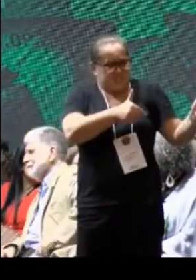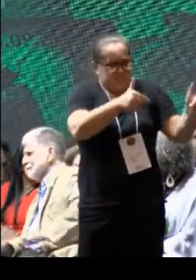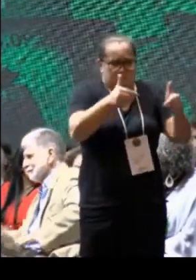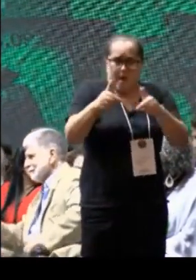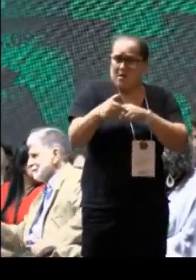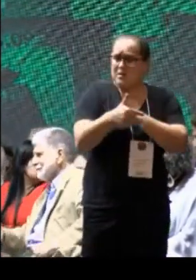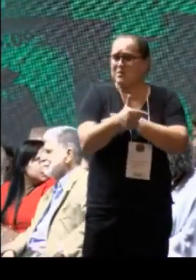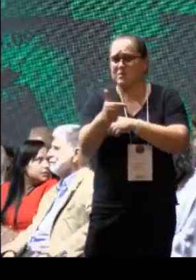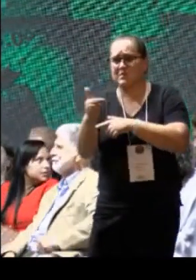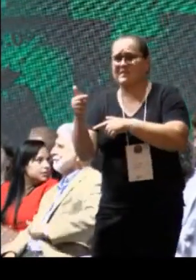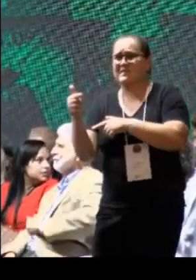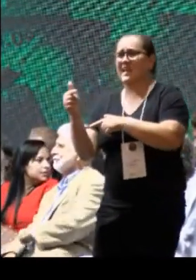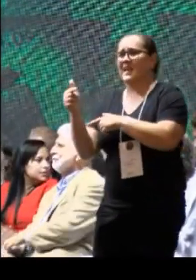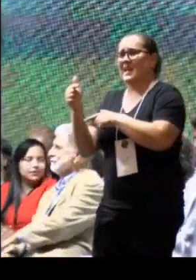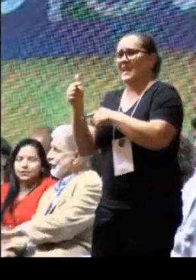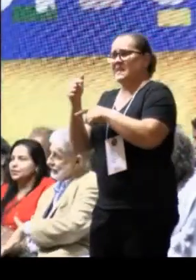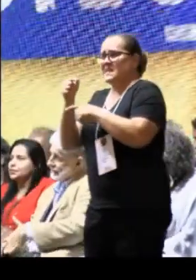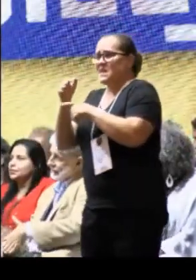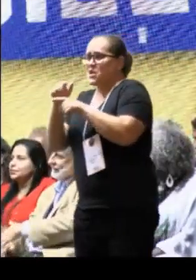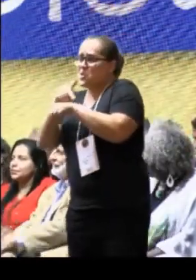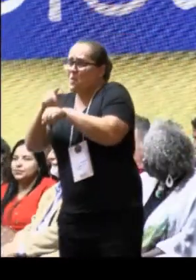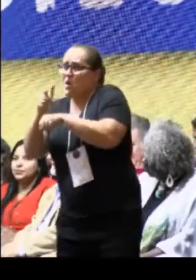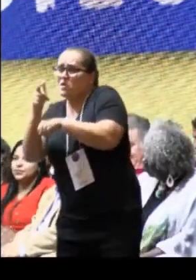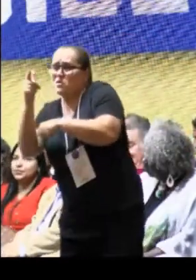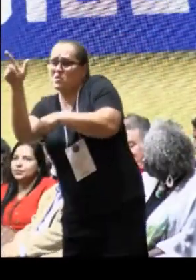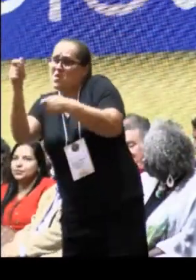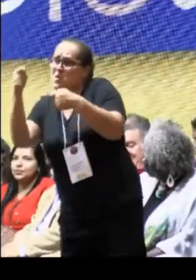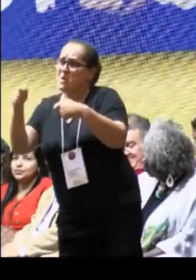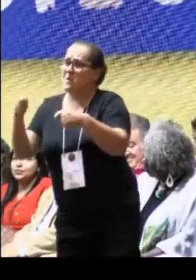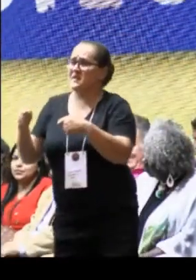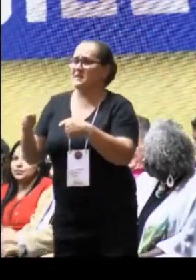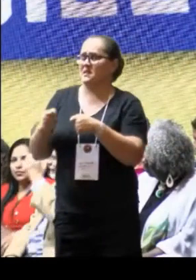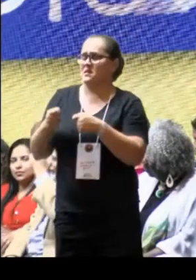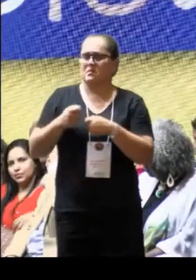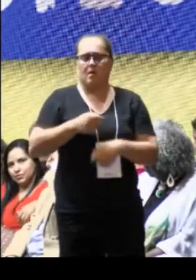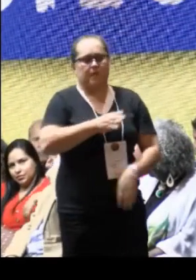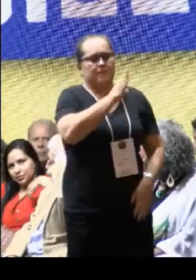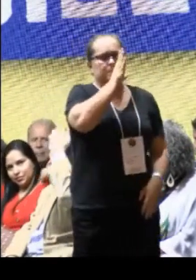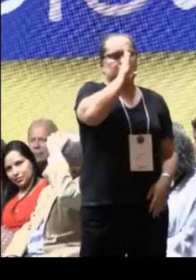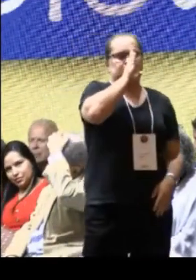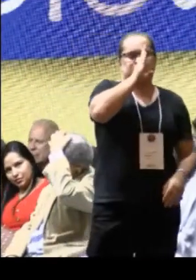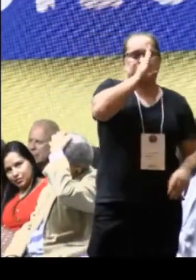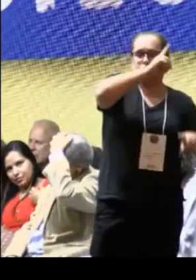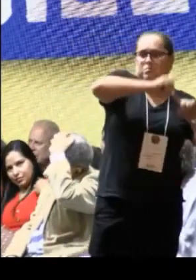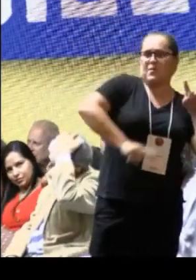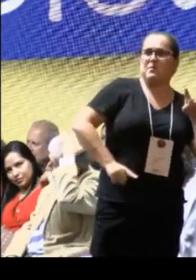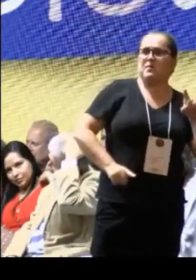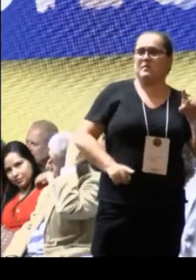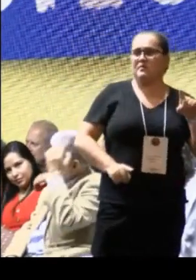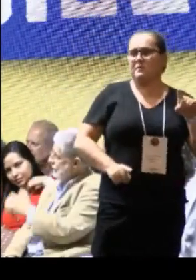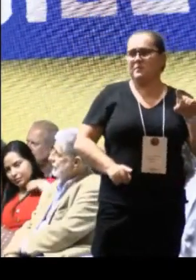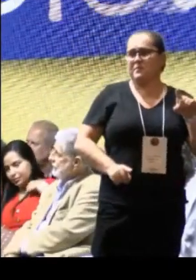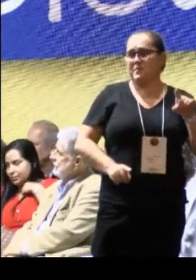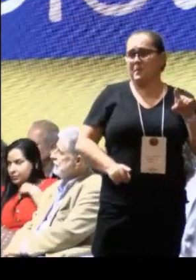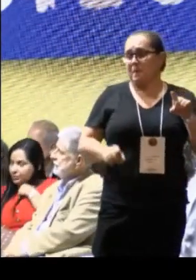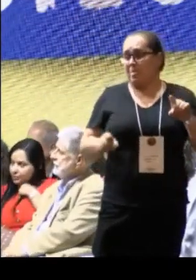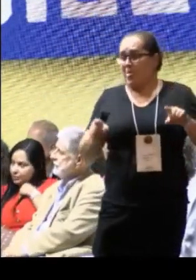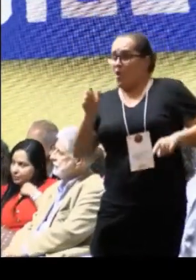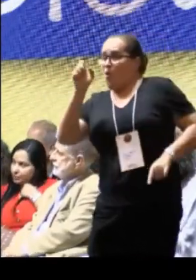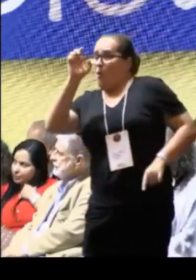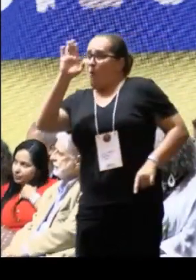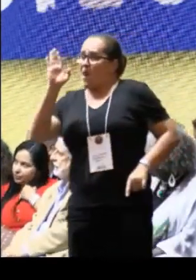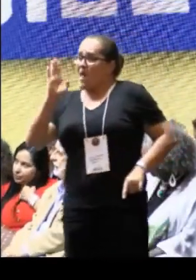massa, da dependência externa, da censura e do obscurantismo. O Brasil